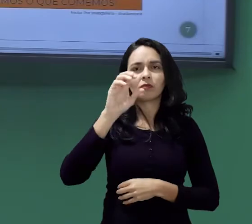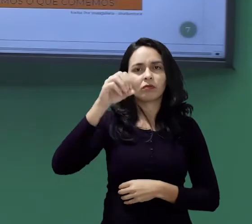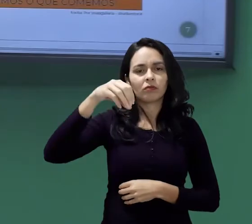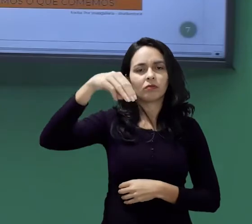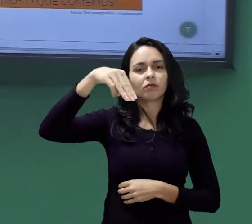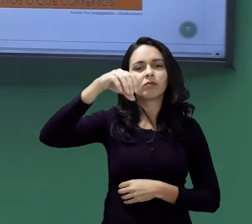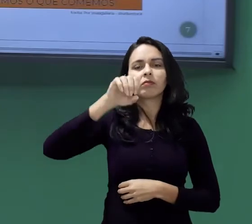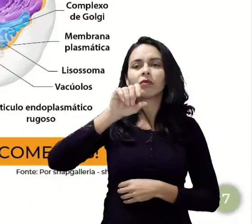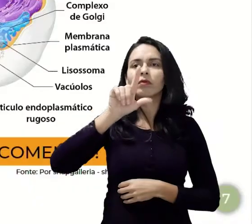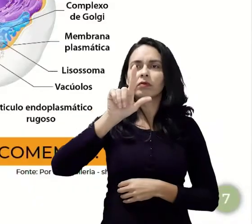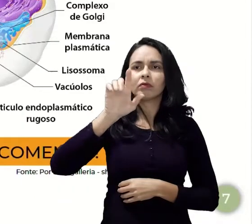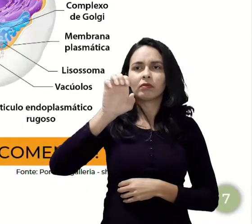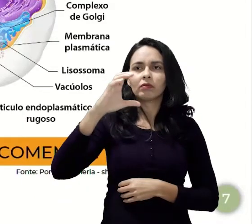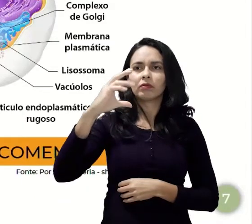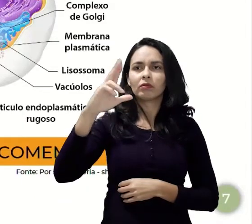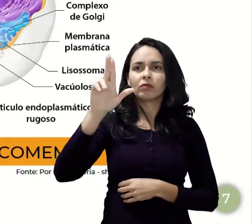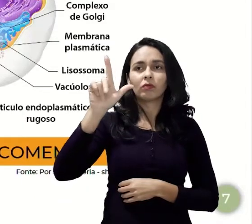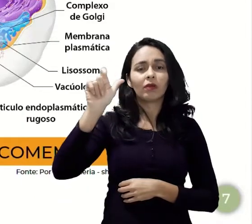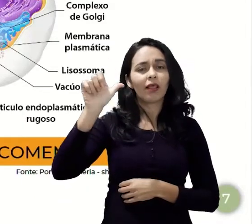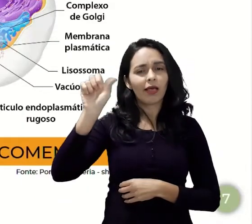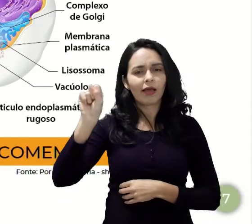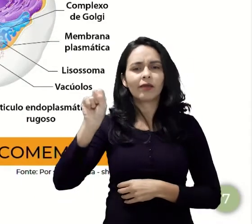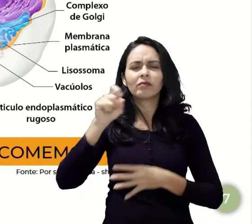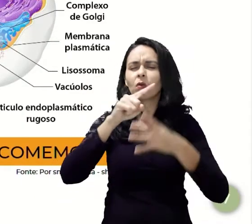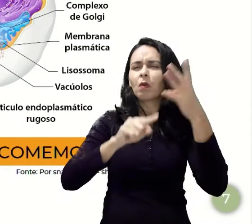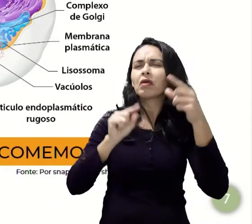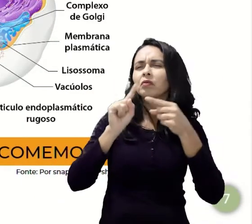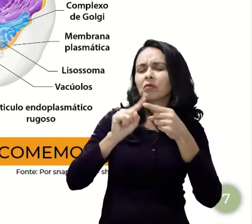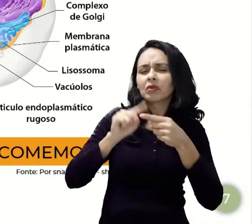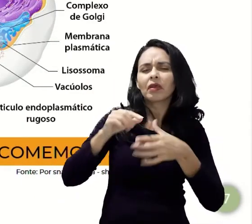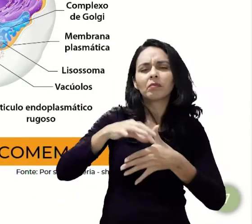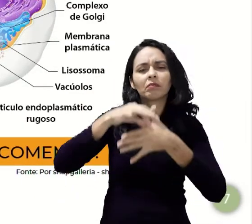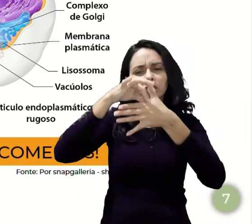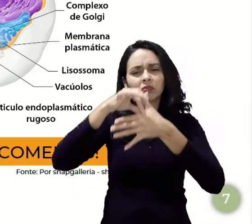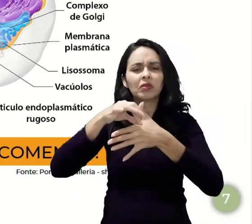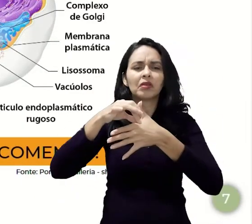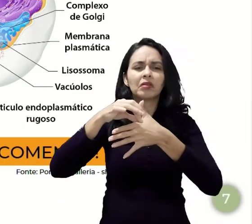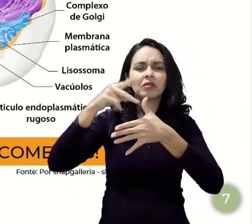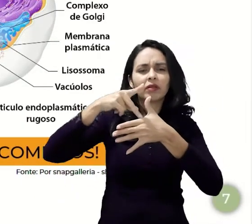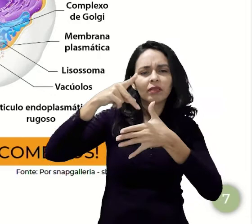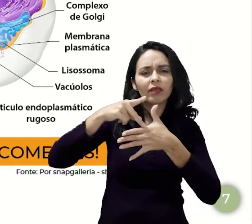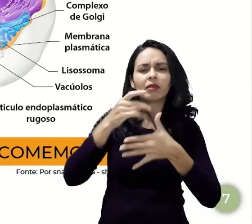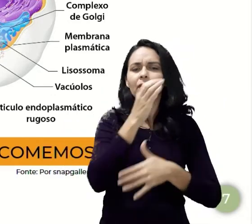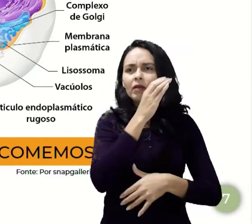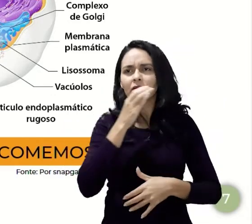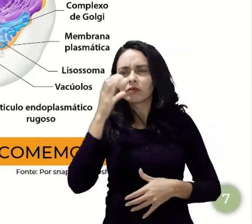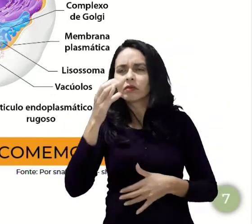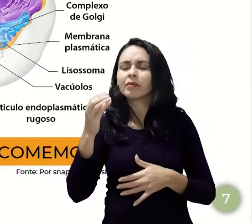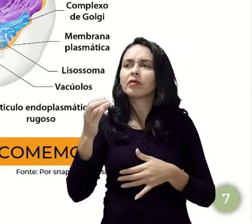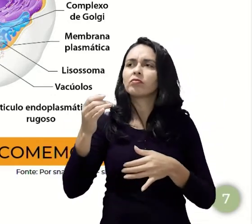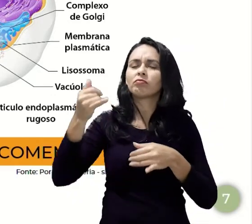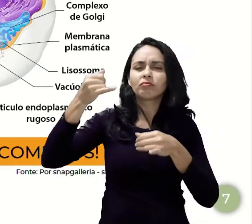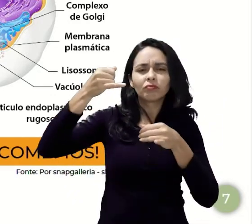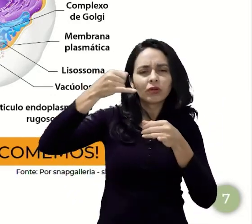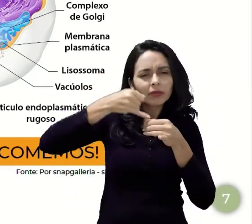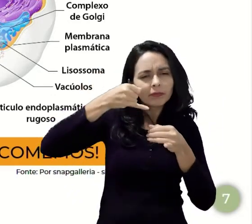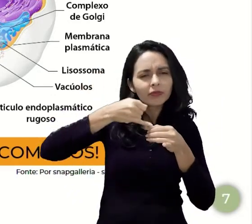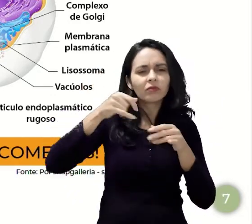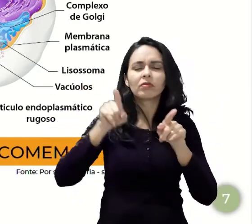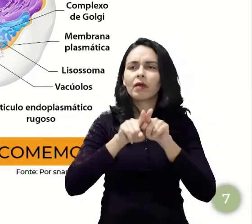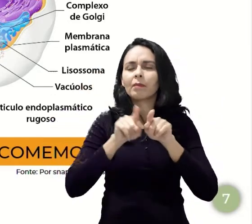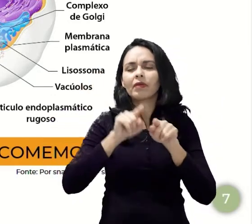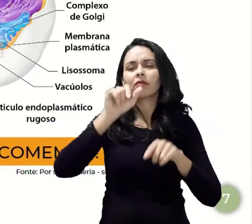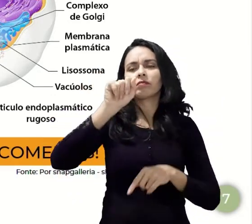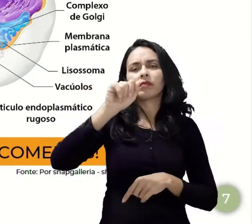macromoléculas são as proteínas os carboidratos os lipídios e os